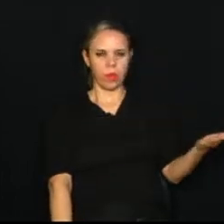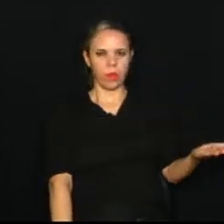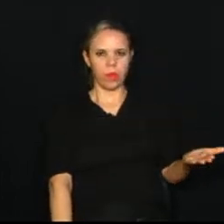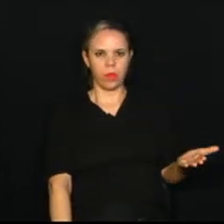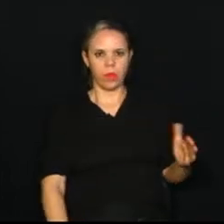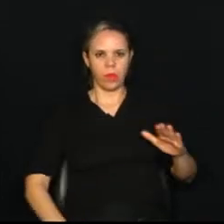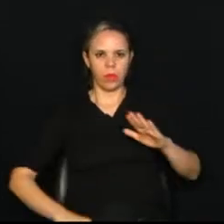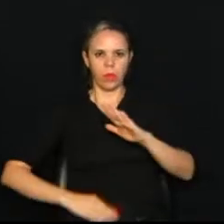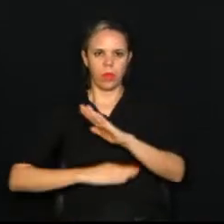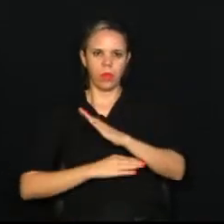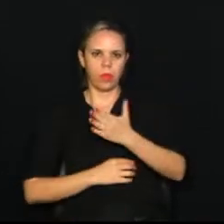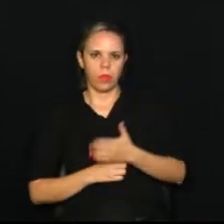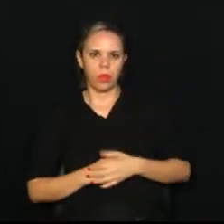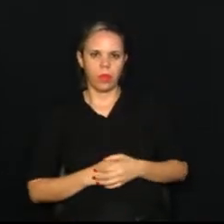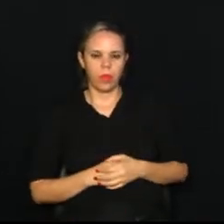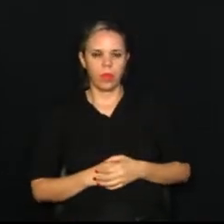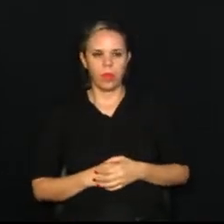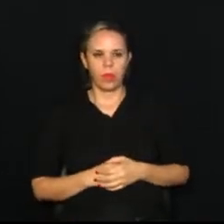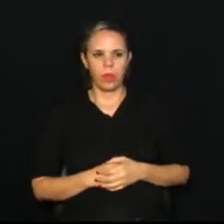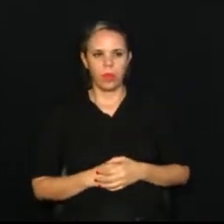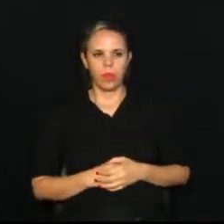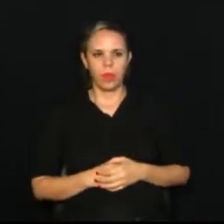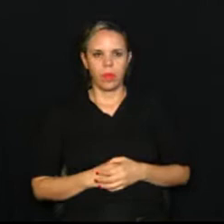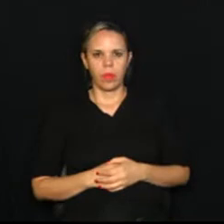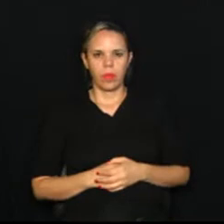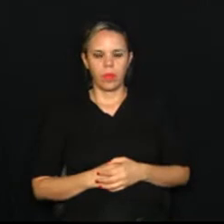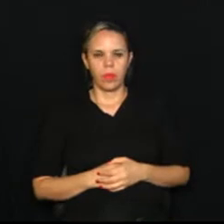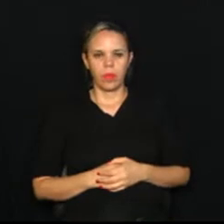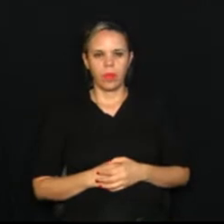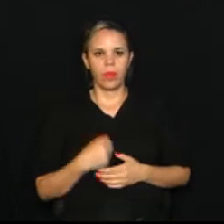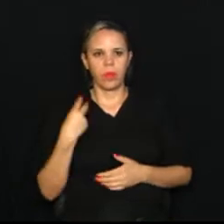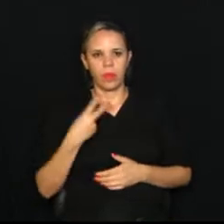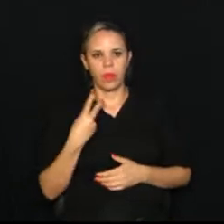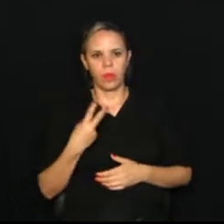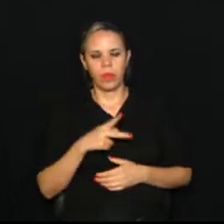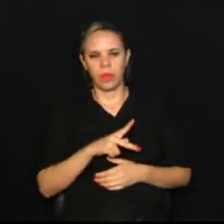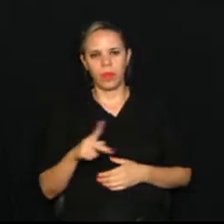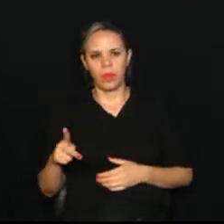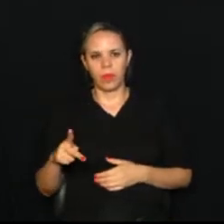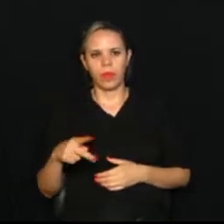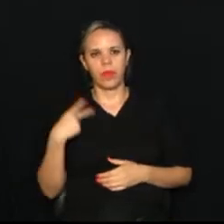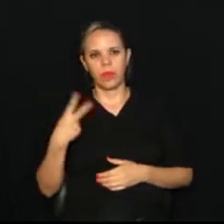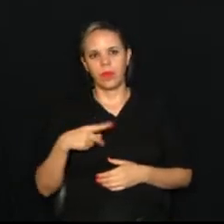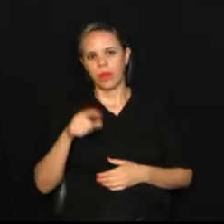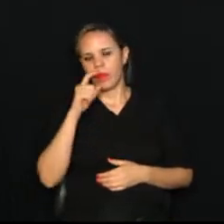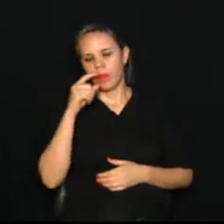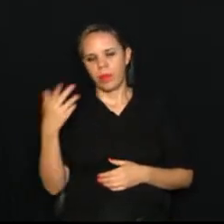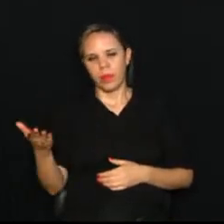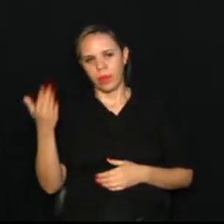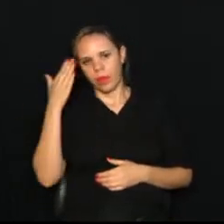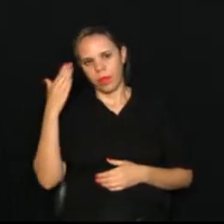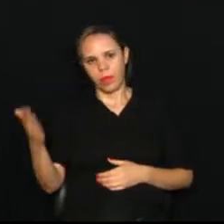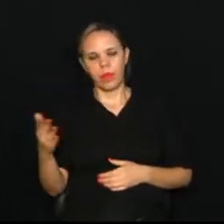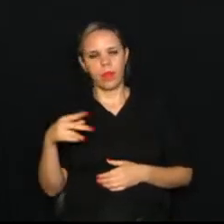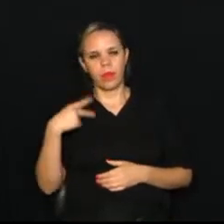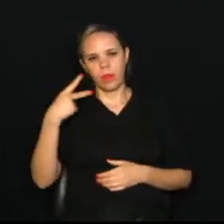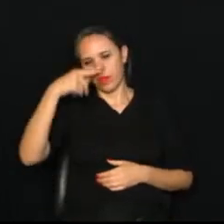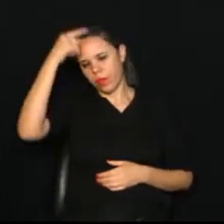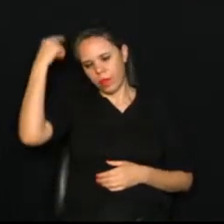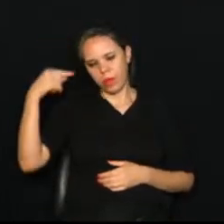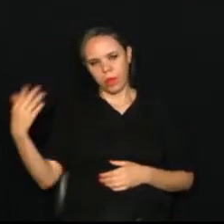Câmara Municipal, através do vereador presidente José Carlos, agradecer ao Paulo